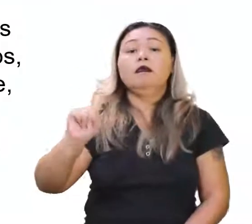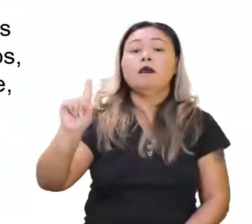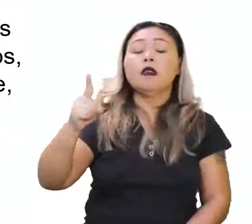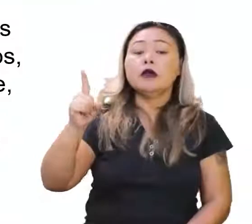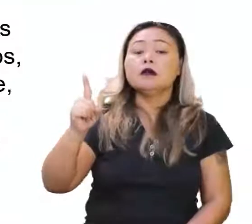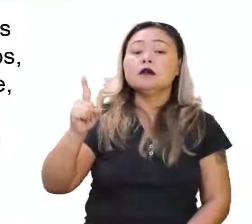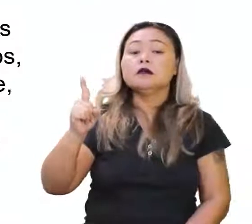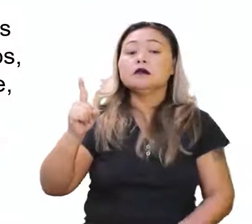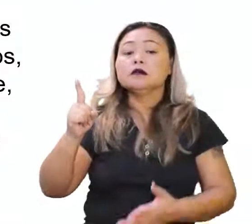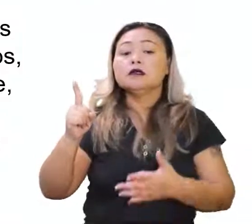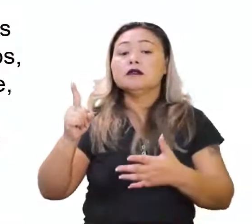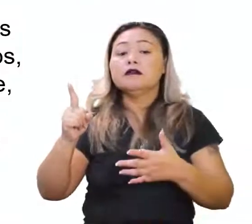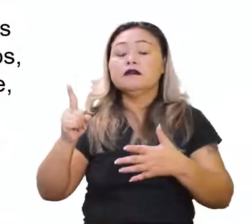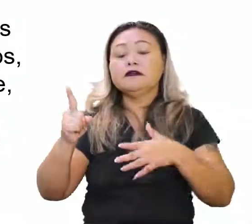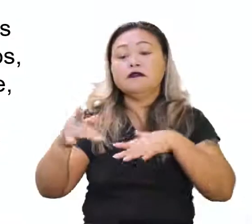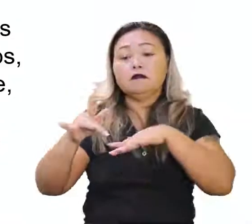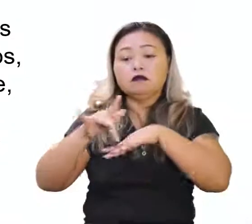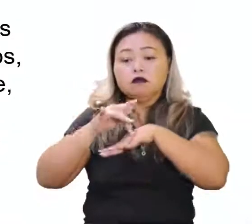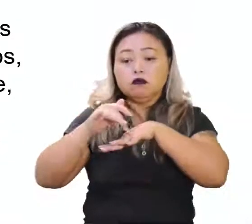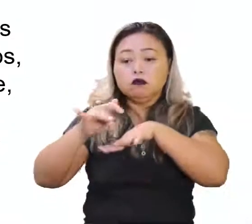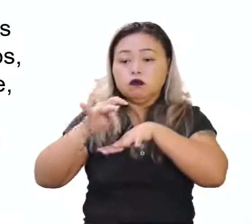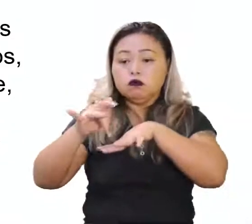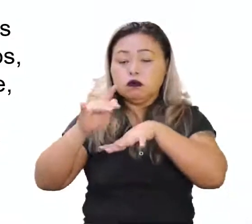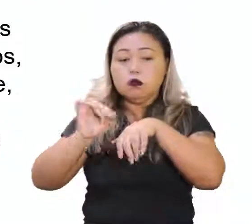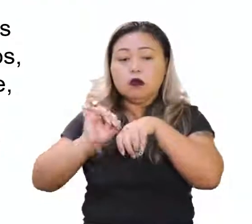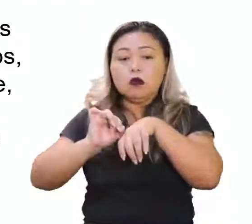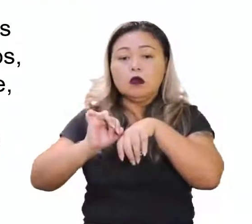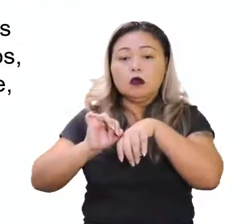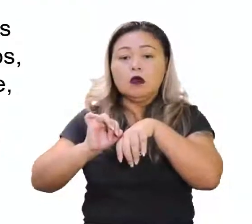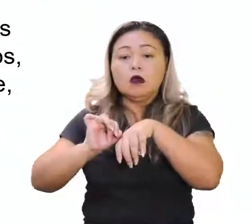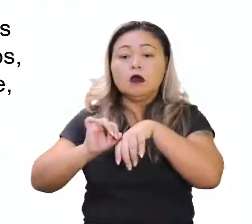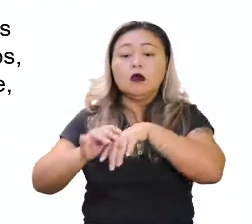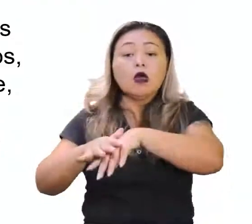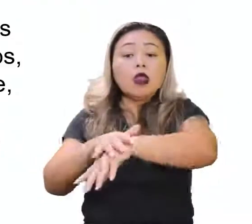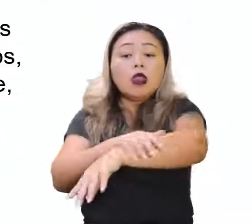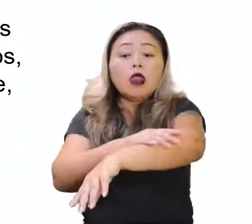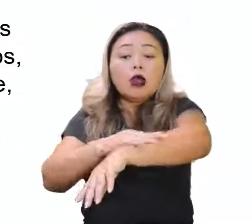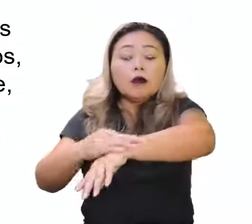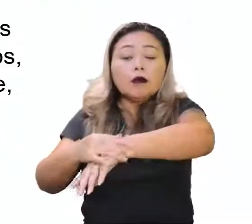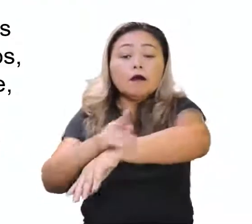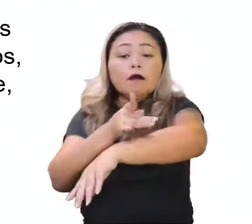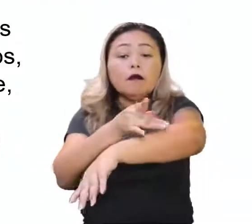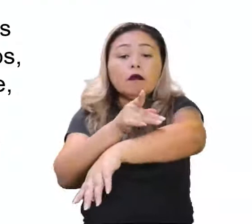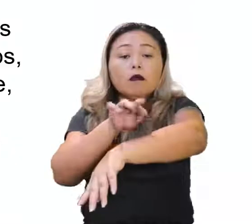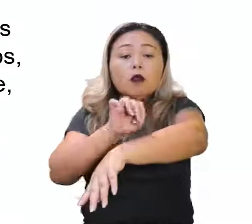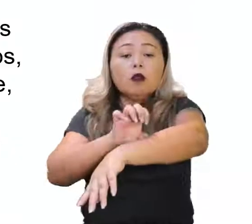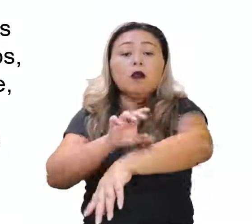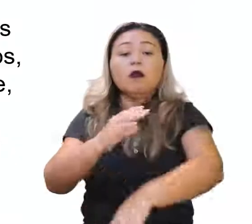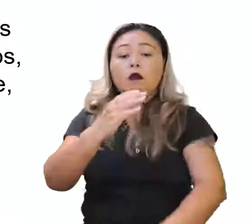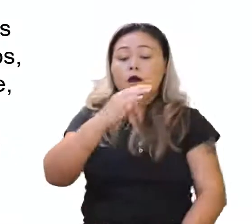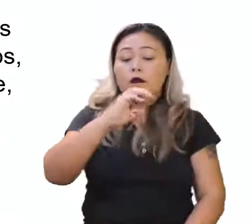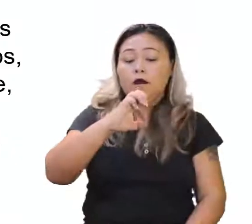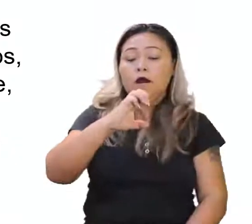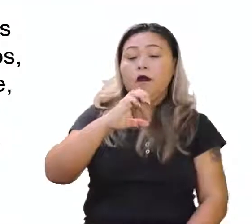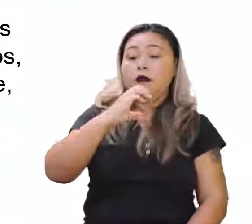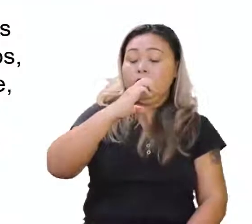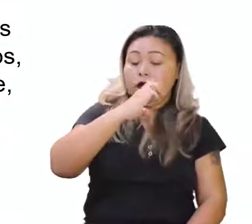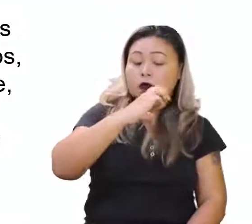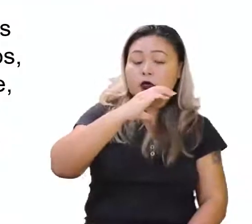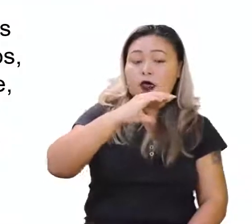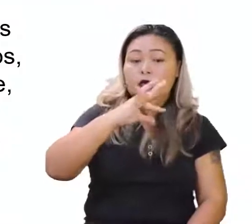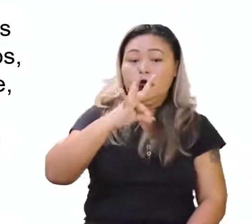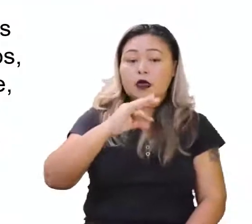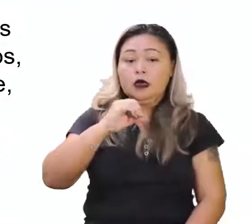pododermatite, que são feridas, são causadas na pele do animal, nós temos também causadas por